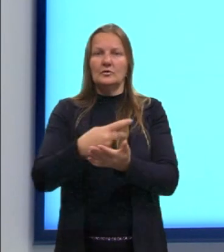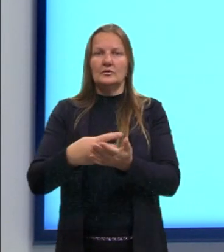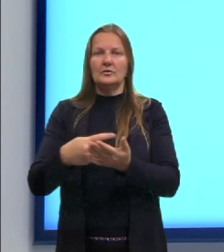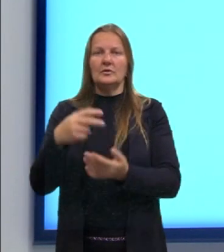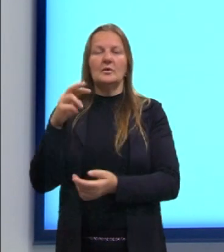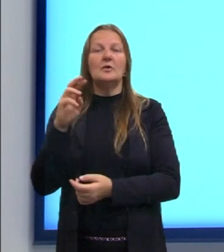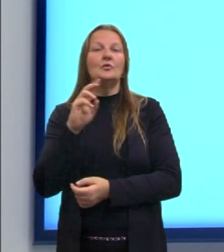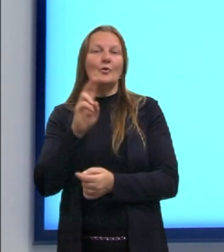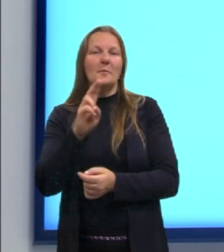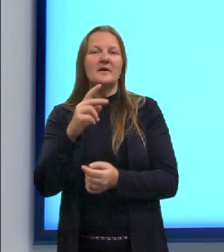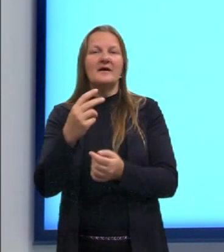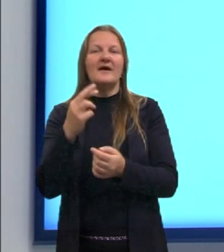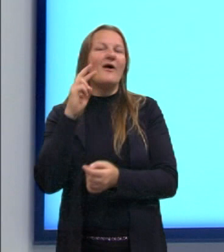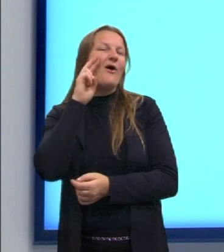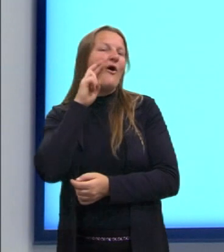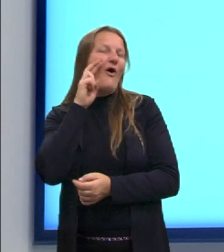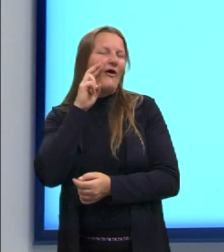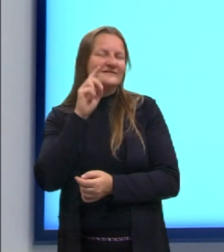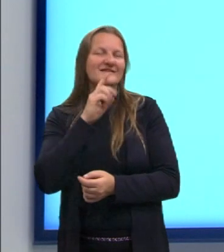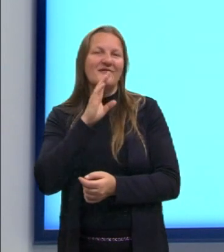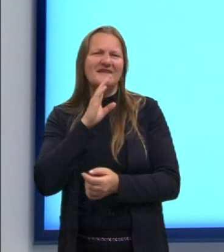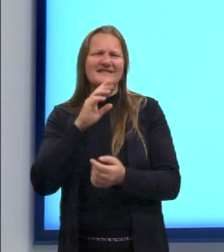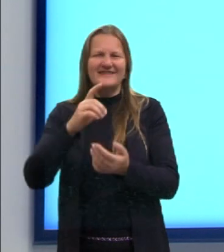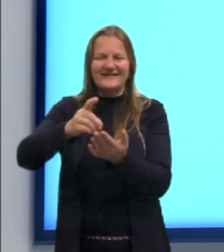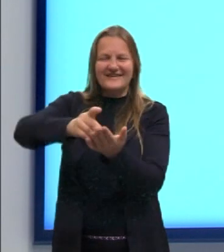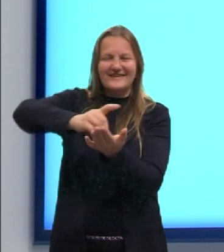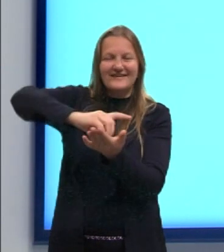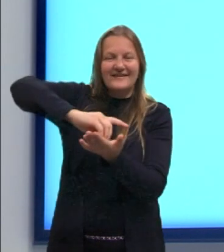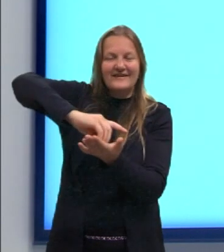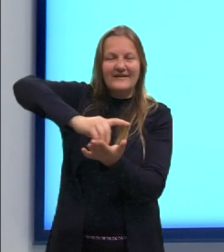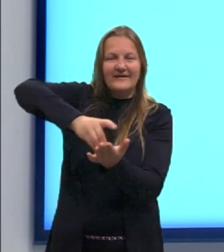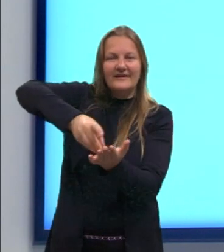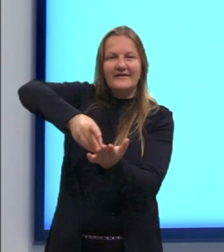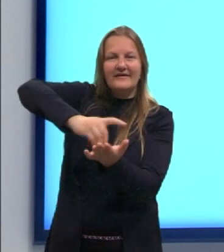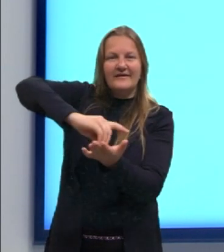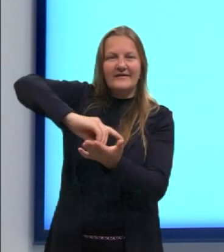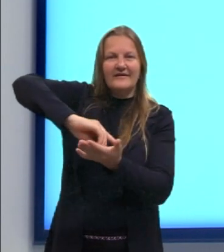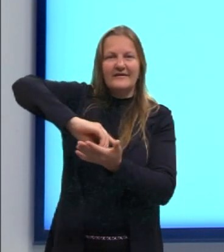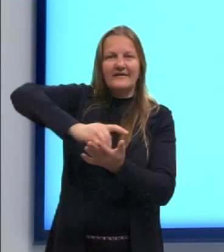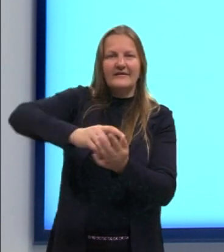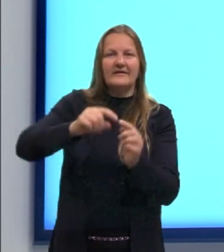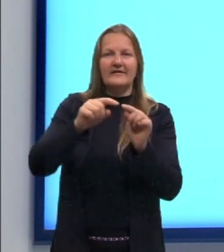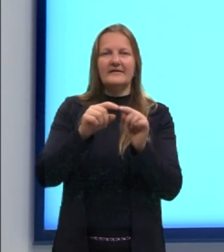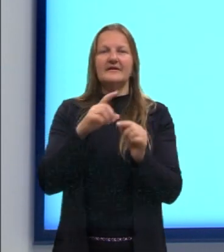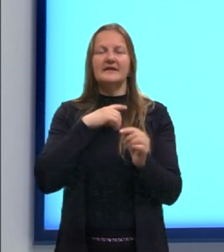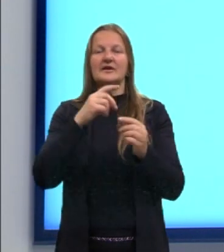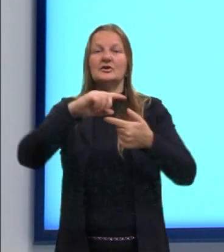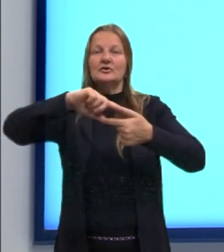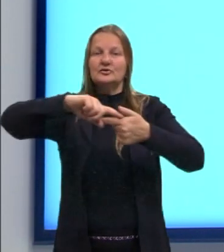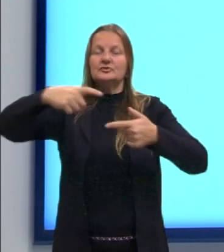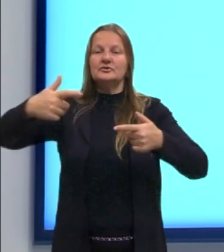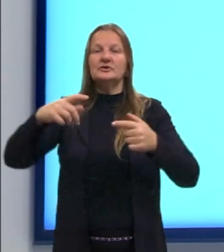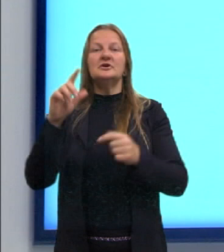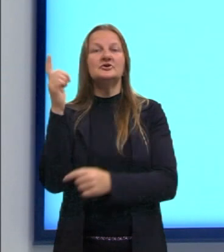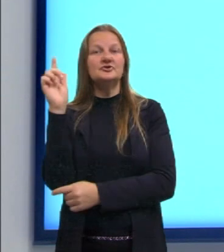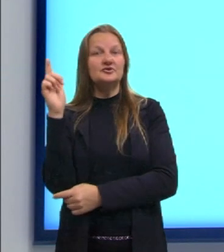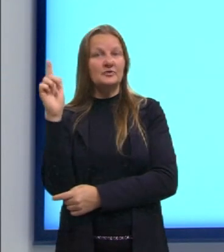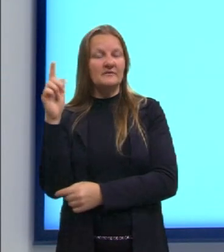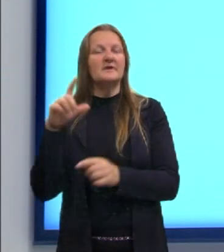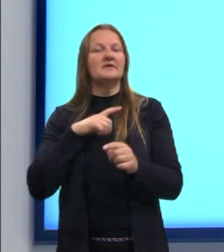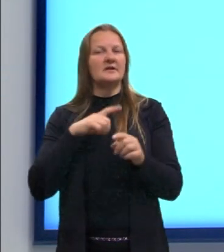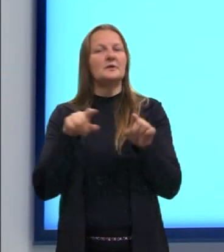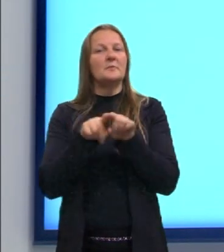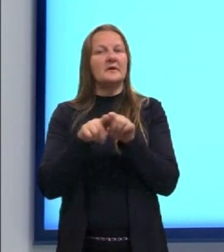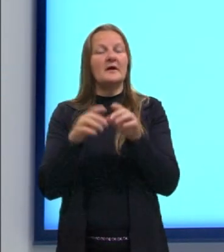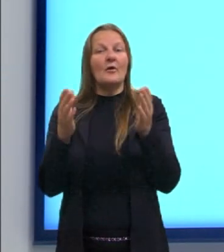rosa dos ventos. Também já estão aí acostumados a ver, já conhecem, né, lá da geografia. E agora,